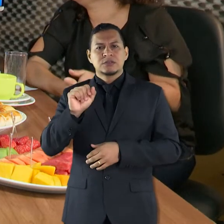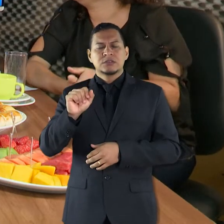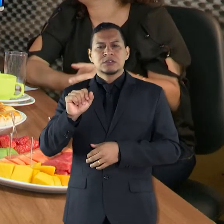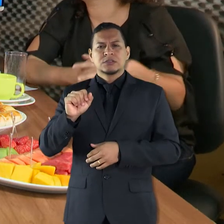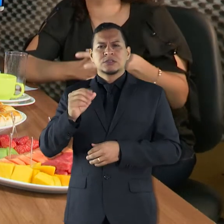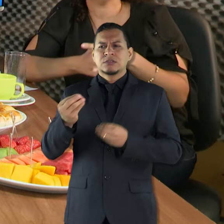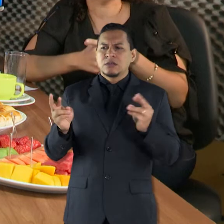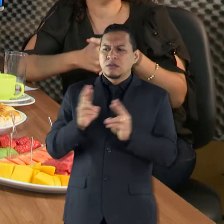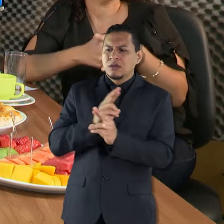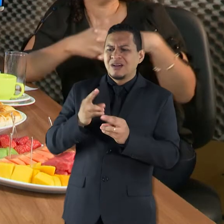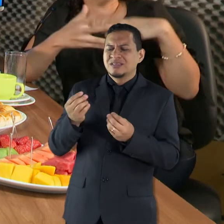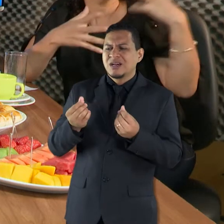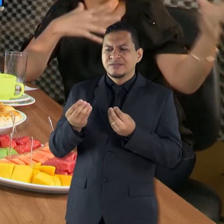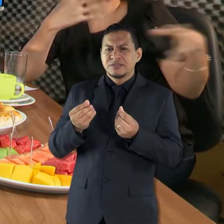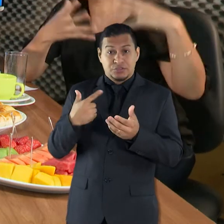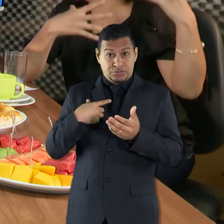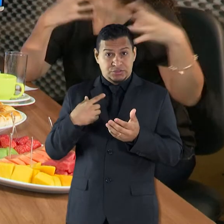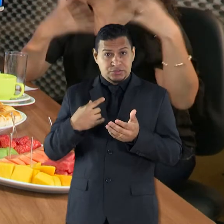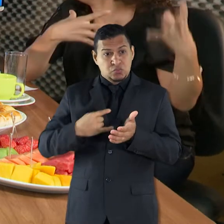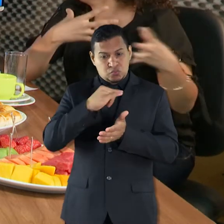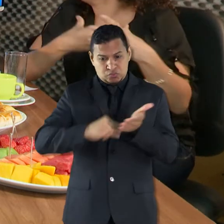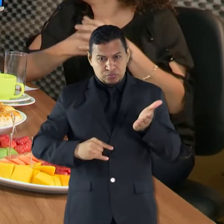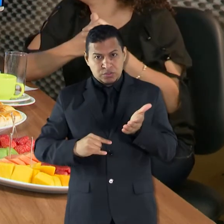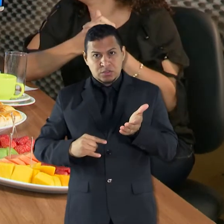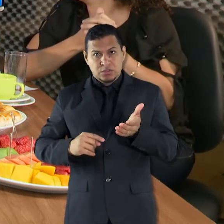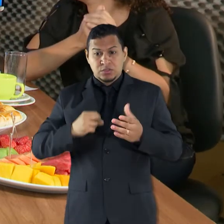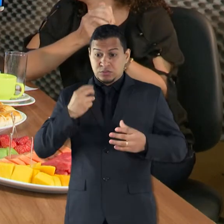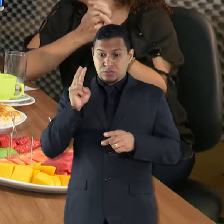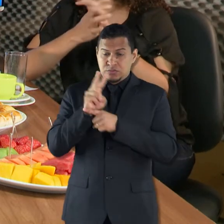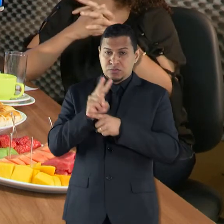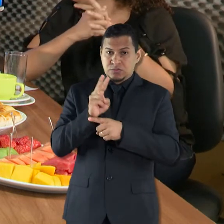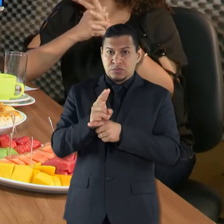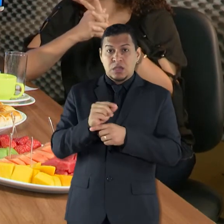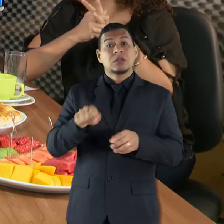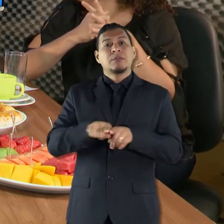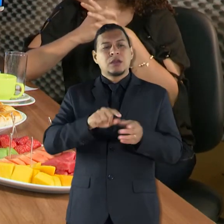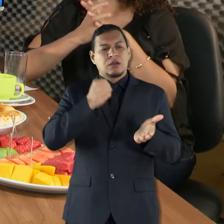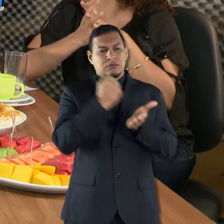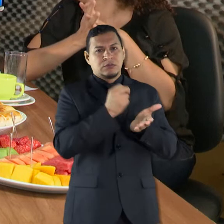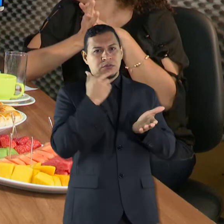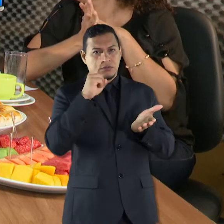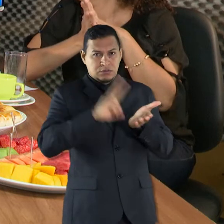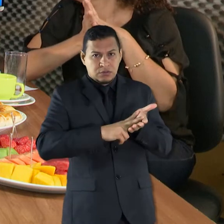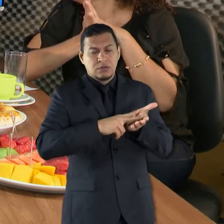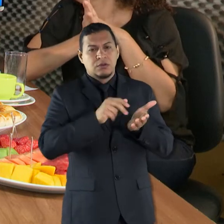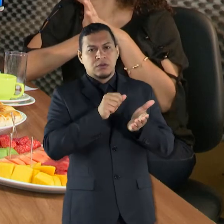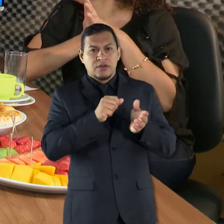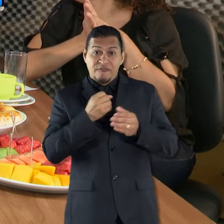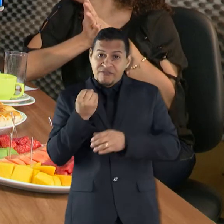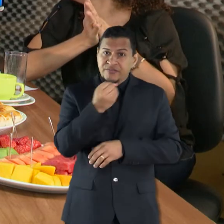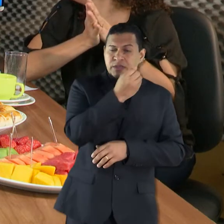aí de guarda, né? De autorizações de viagem, Isso é né? importantíssimo para esse pessoal.